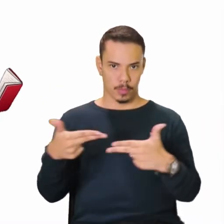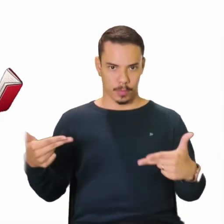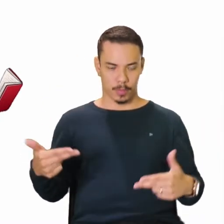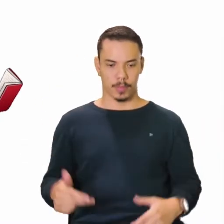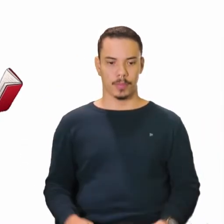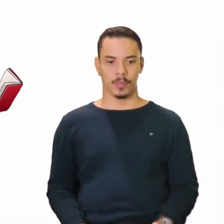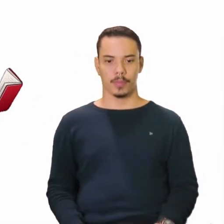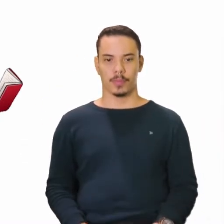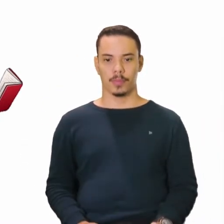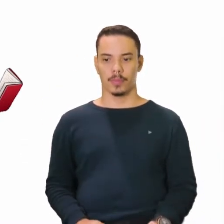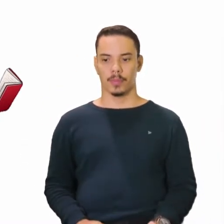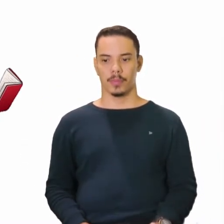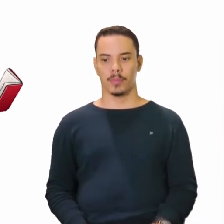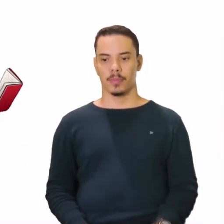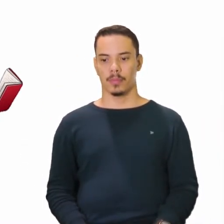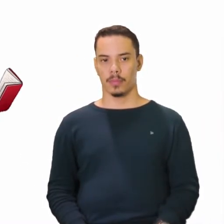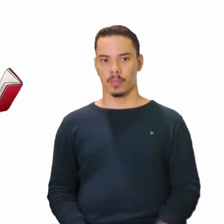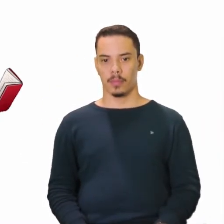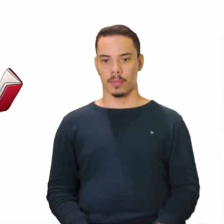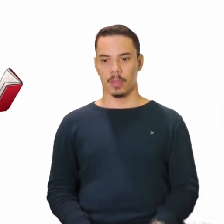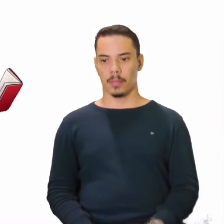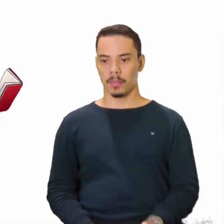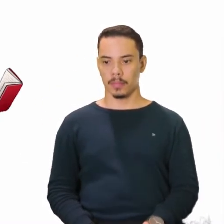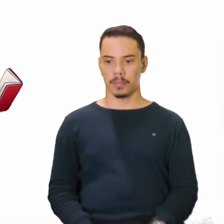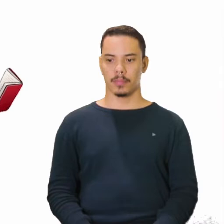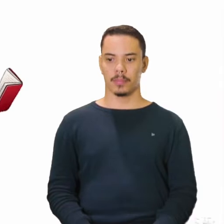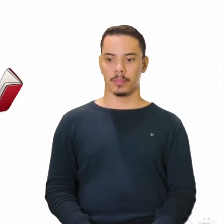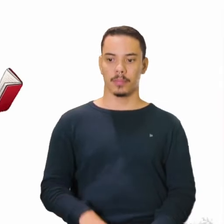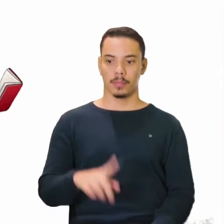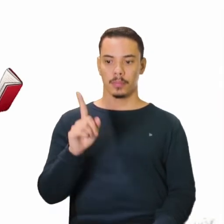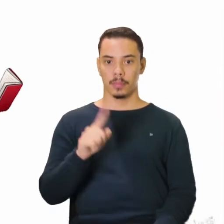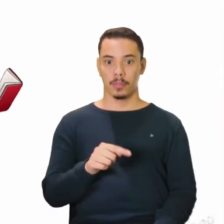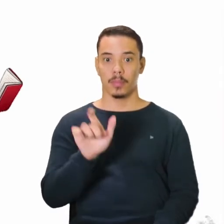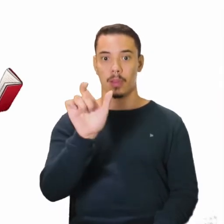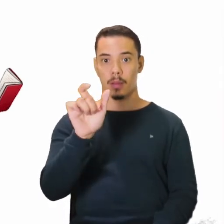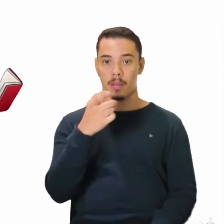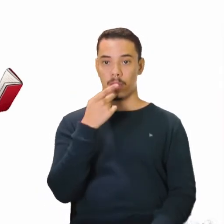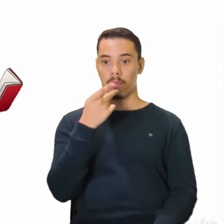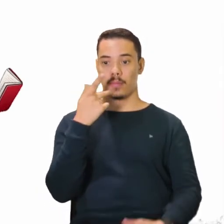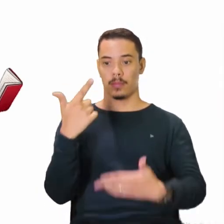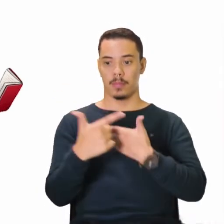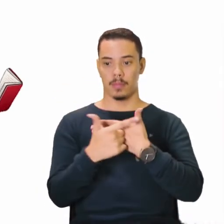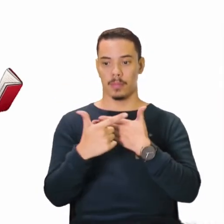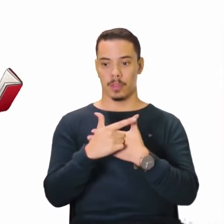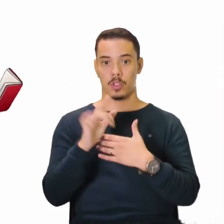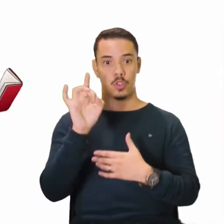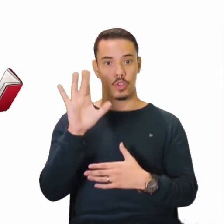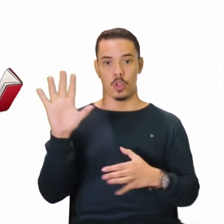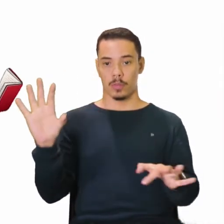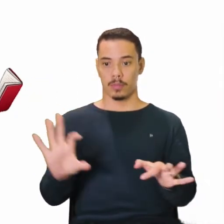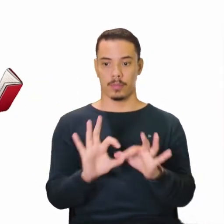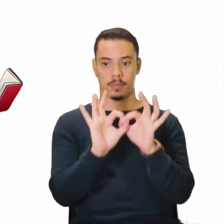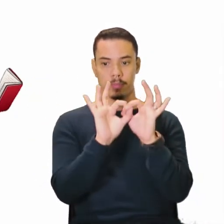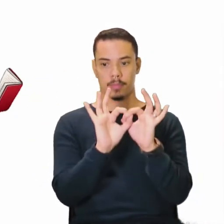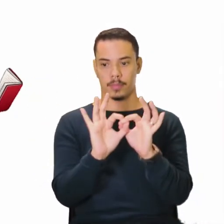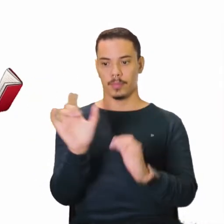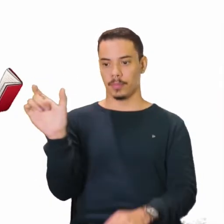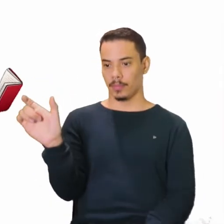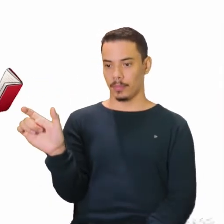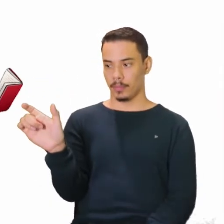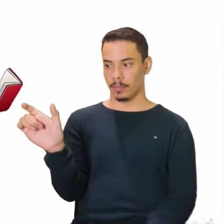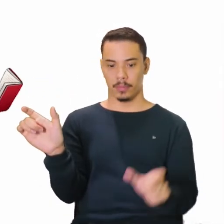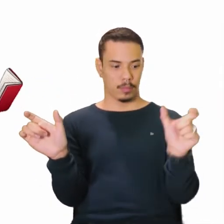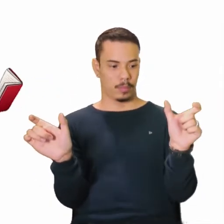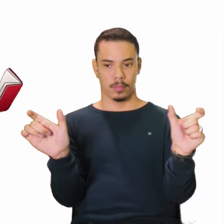parte do conceito. É uma palavra invariável e que ela faz o quê? A função de ligar, não é isso? Ligar duas orações entre palavras